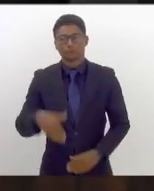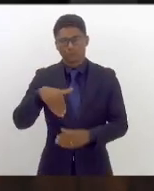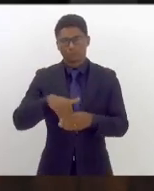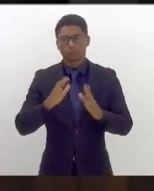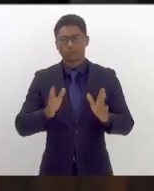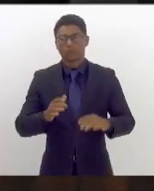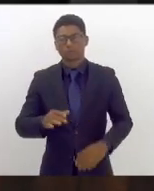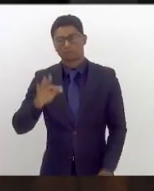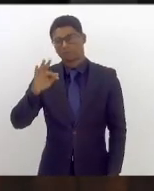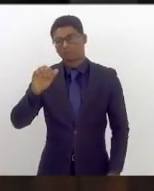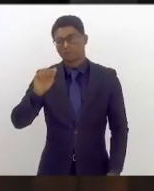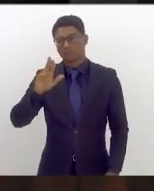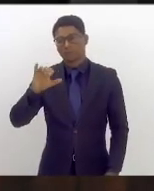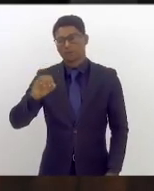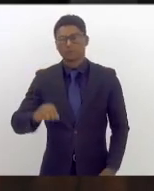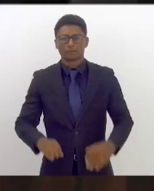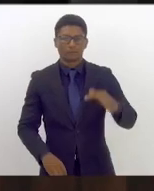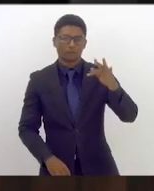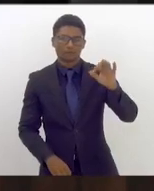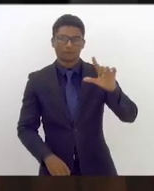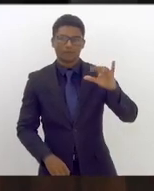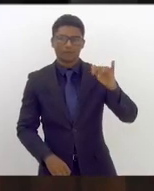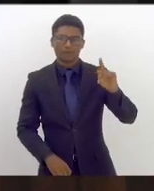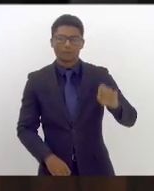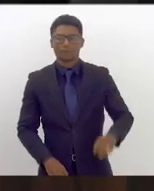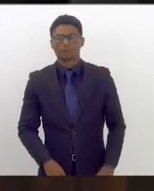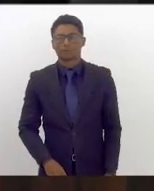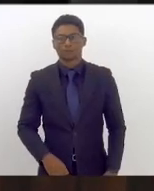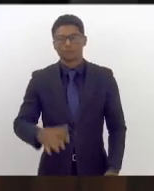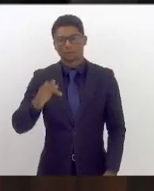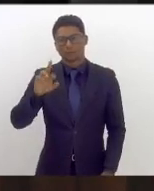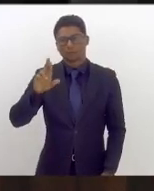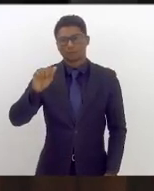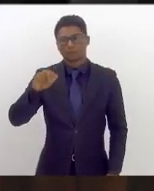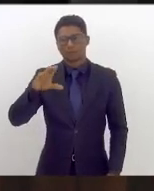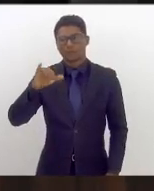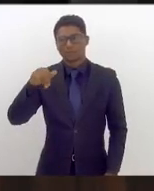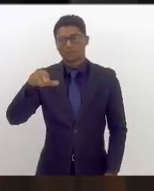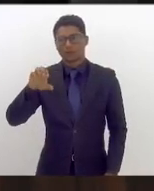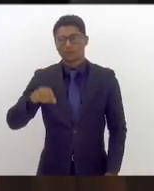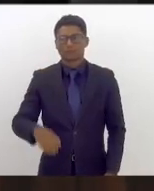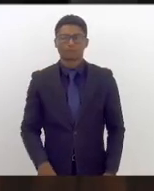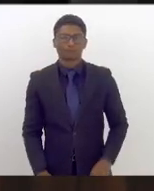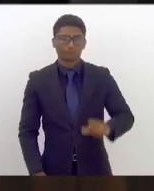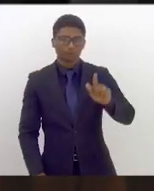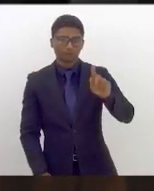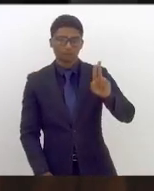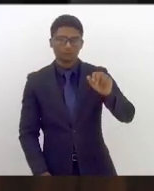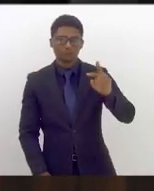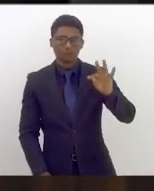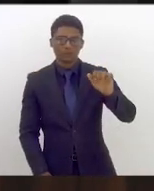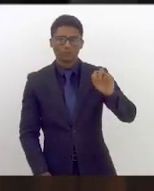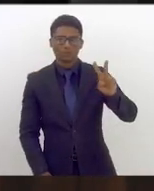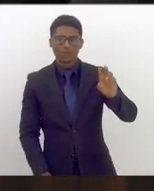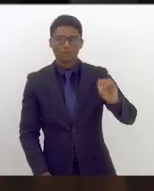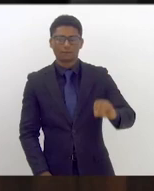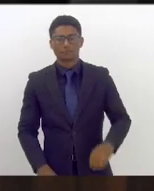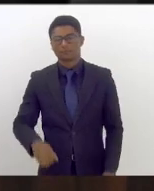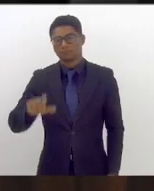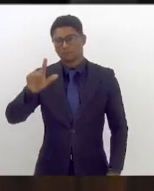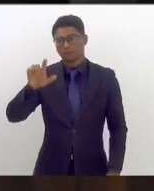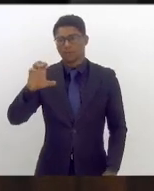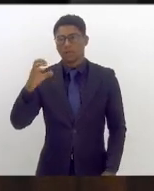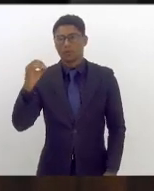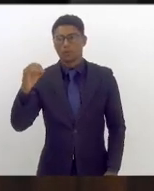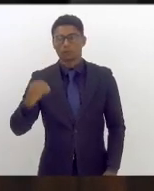Fábio Silva Felipe Soares Franciane Mota Gustavo tutuca Léo